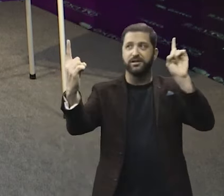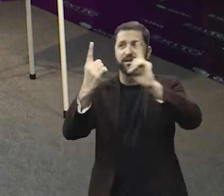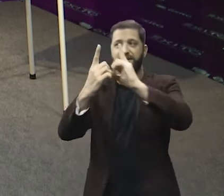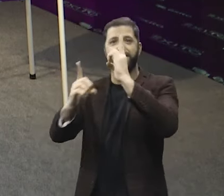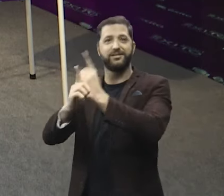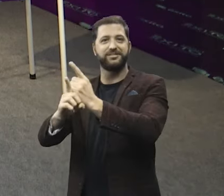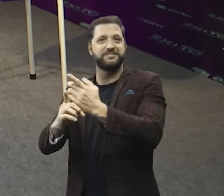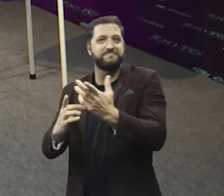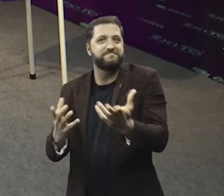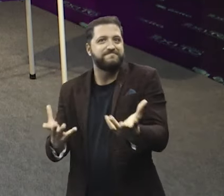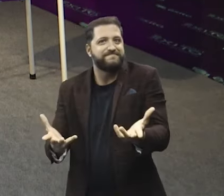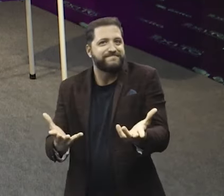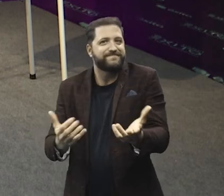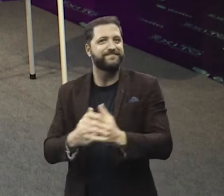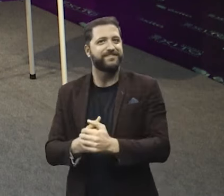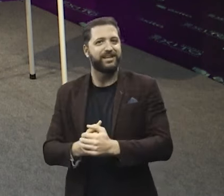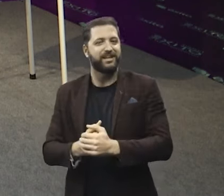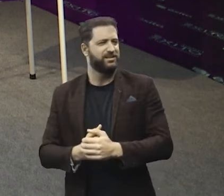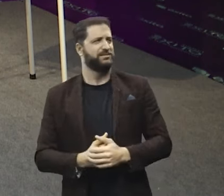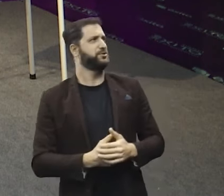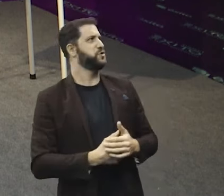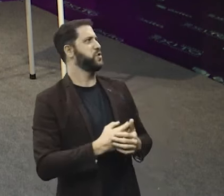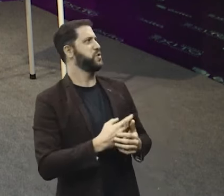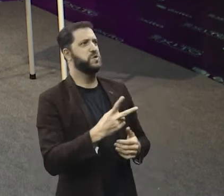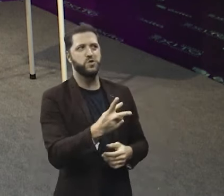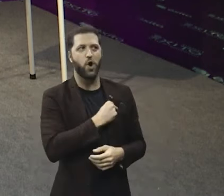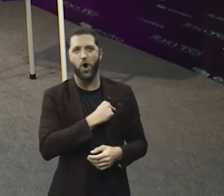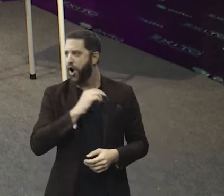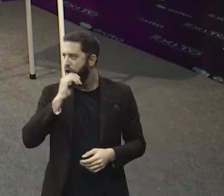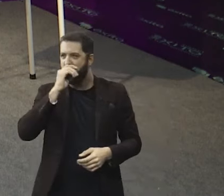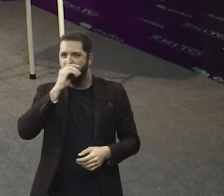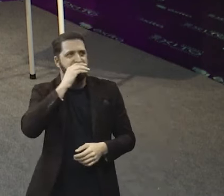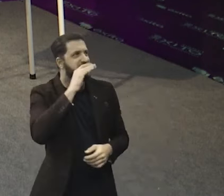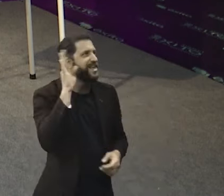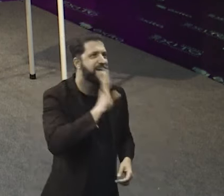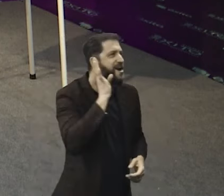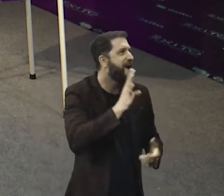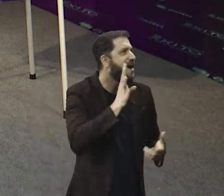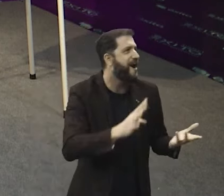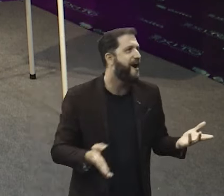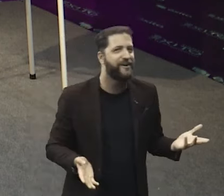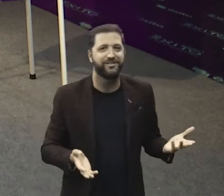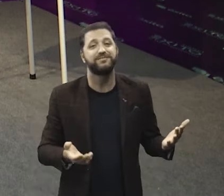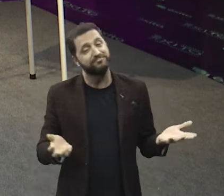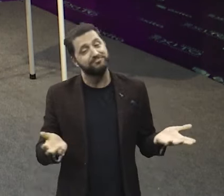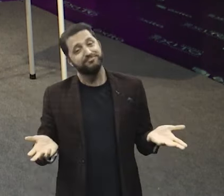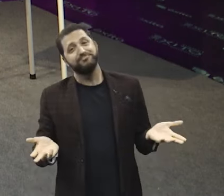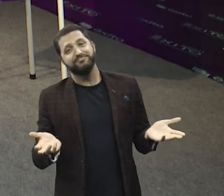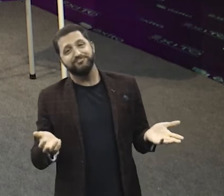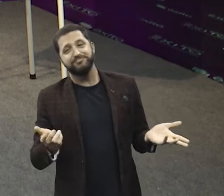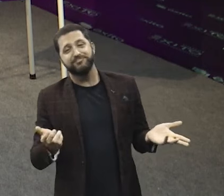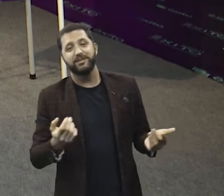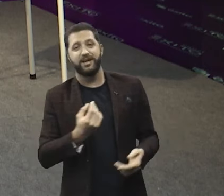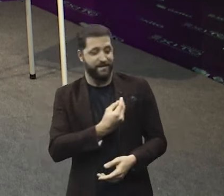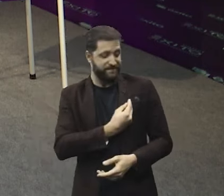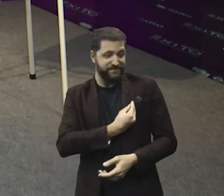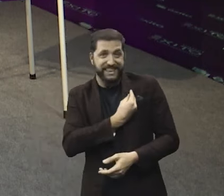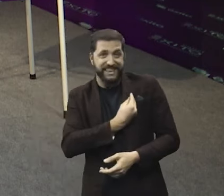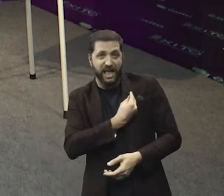diz Nossa andr isso aí é muito show isso é muito legal olha só tudo na vida ouve bem o que eu vou te